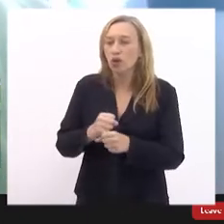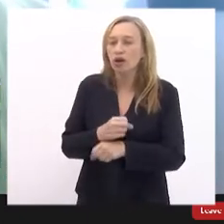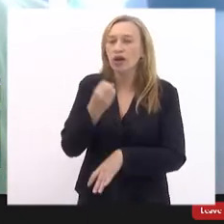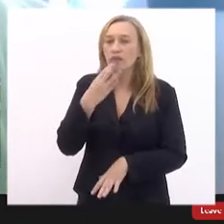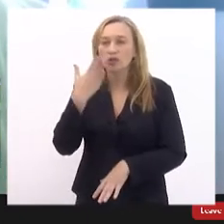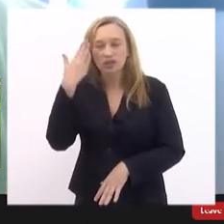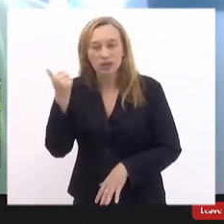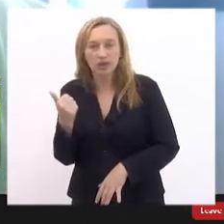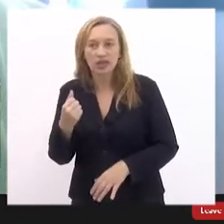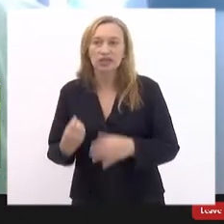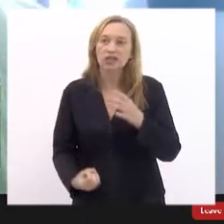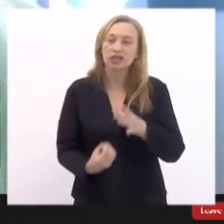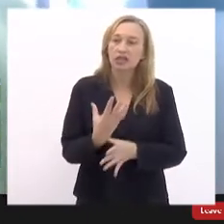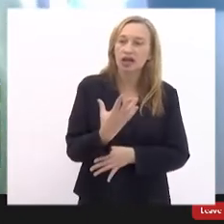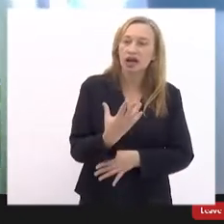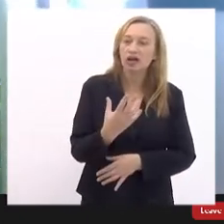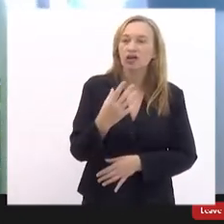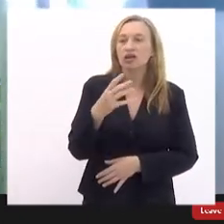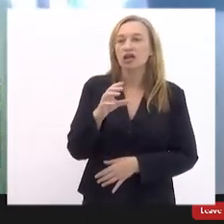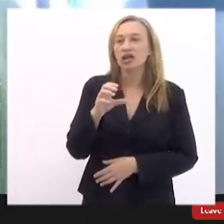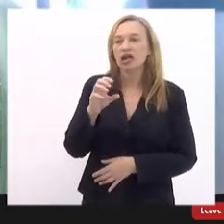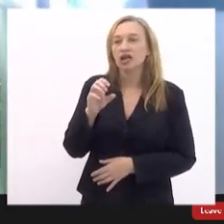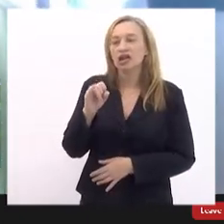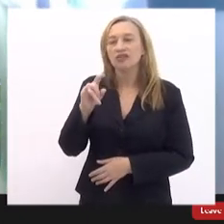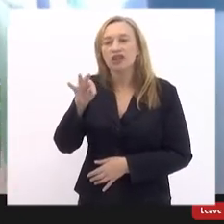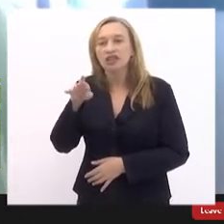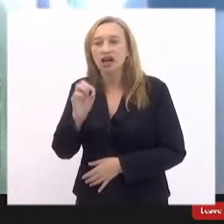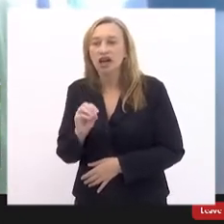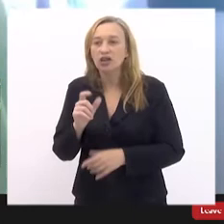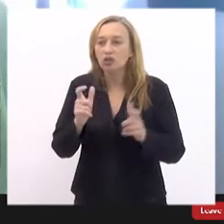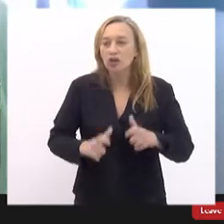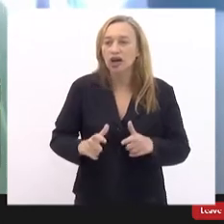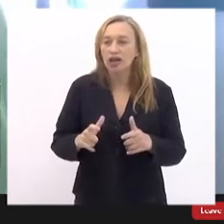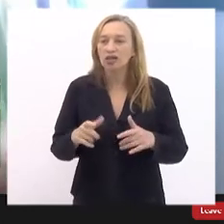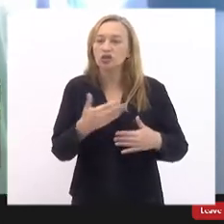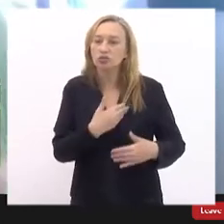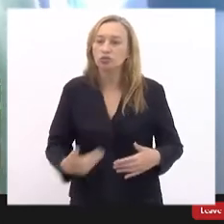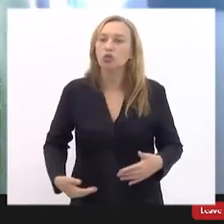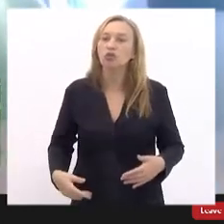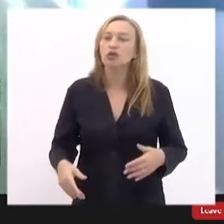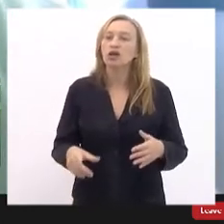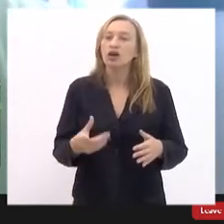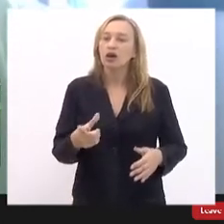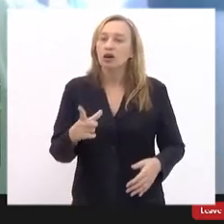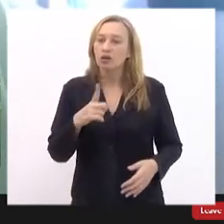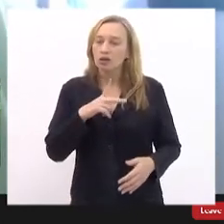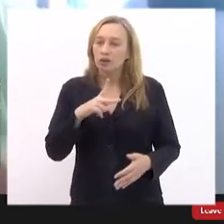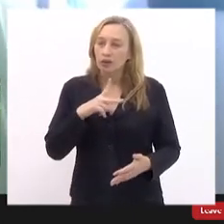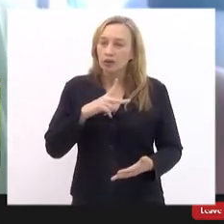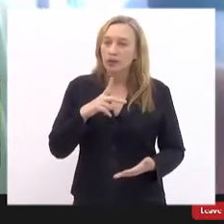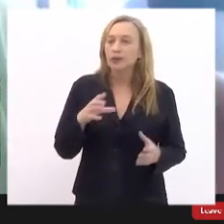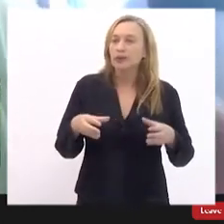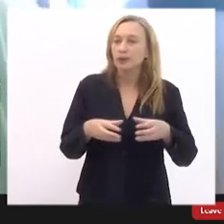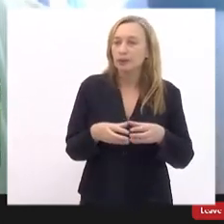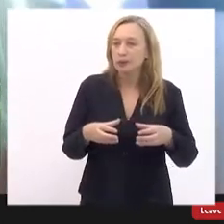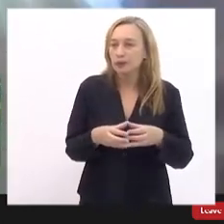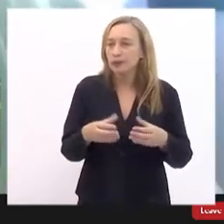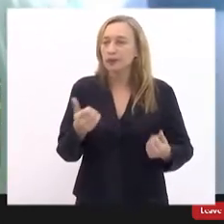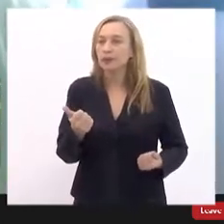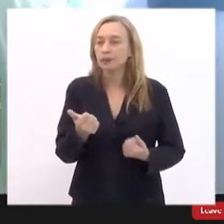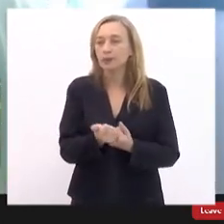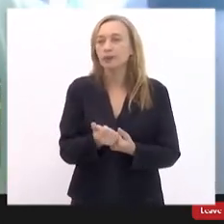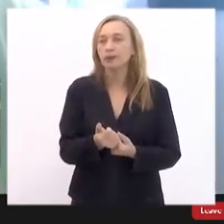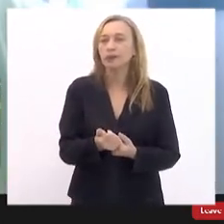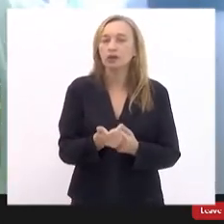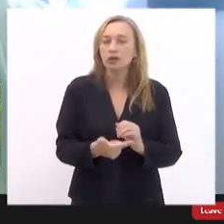foi feito um inventário de espaços públicos, se as nossas próprias cooperativas apontaram locais e se